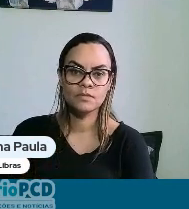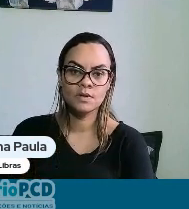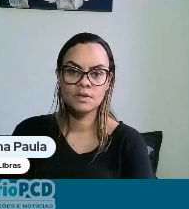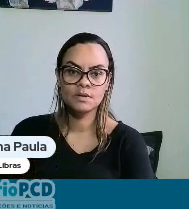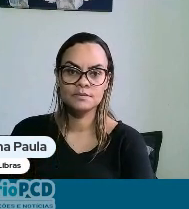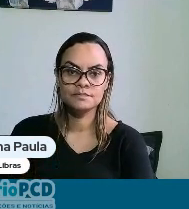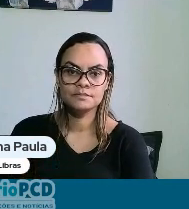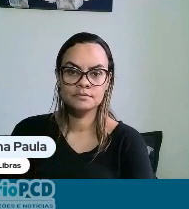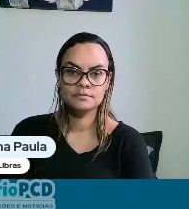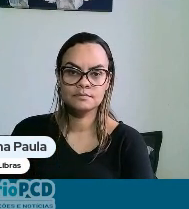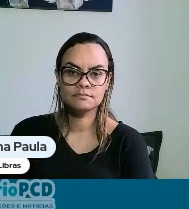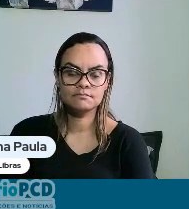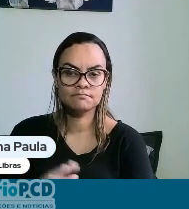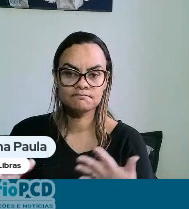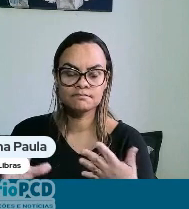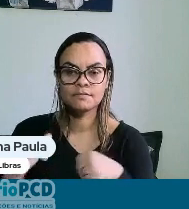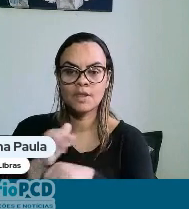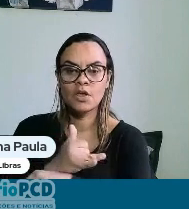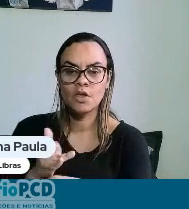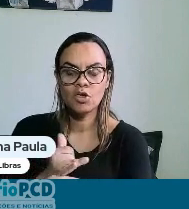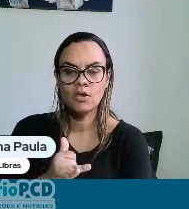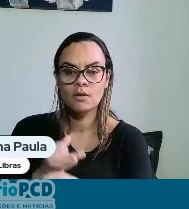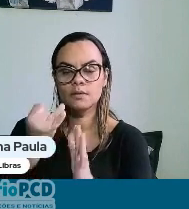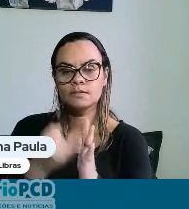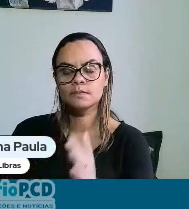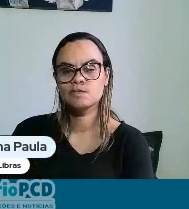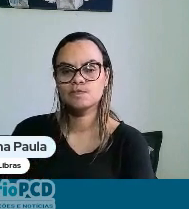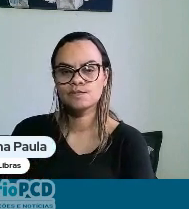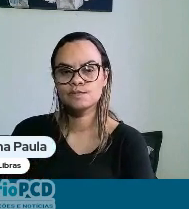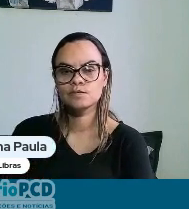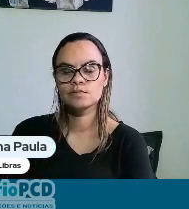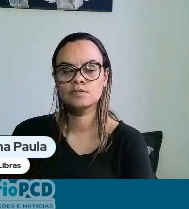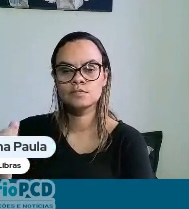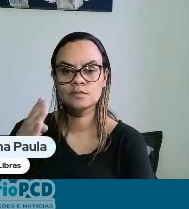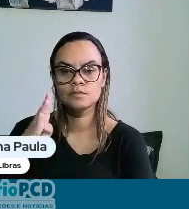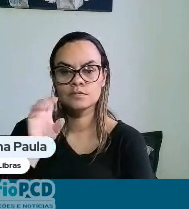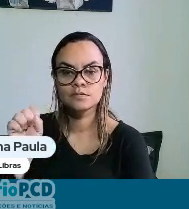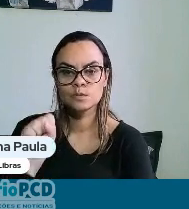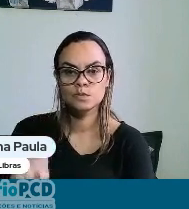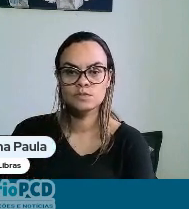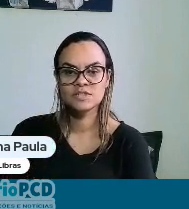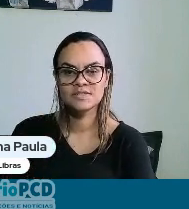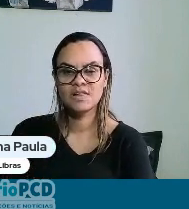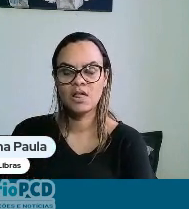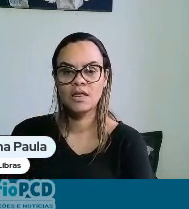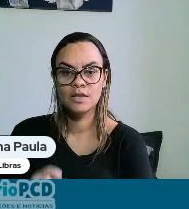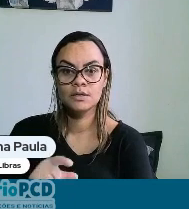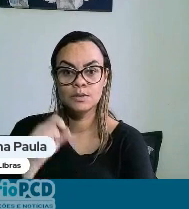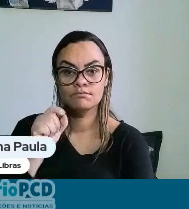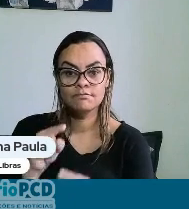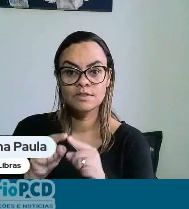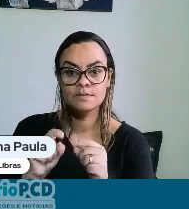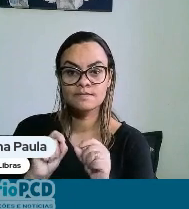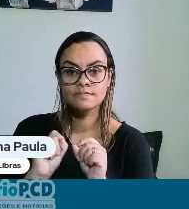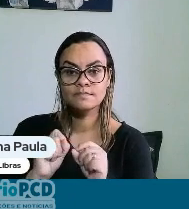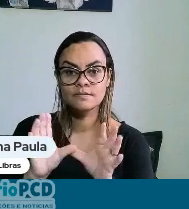dizer sobre o seu imposto, sobre o IBS, como é que será, porque isso vai ser decidido pelo